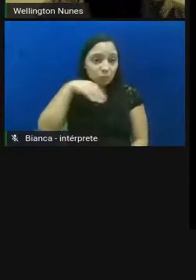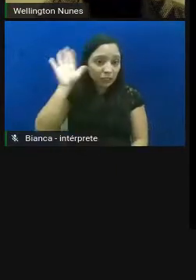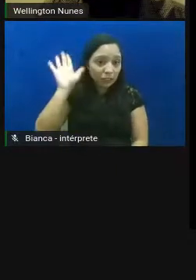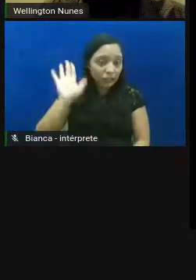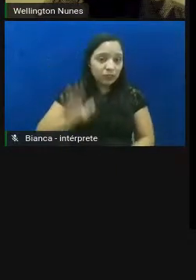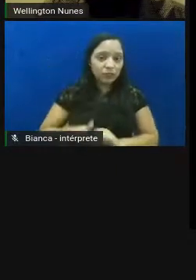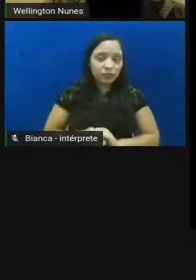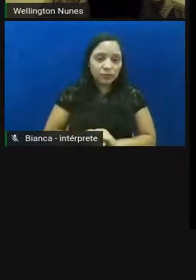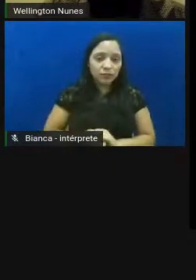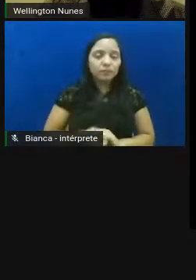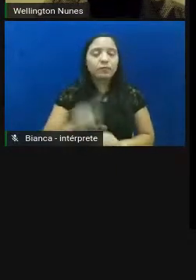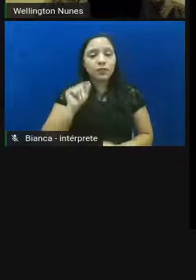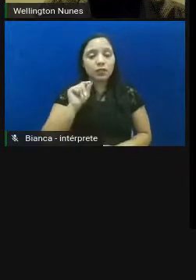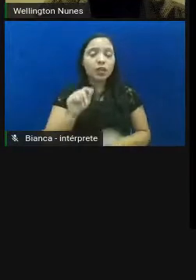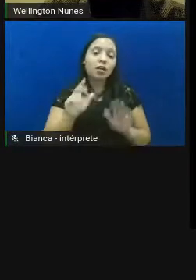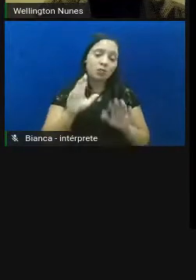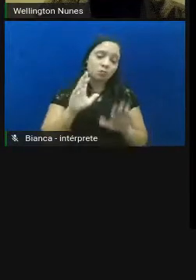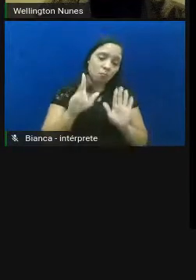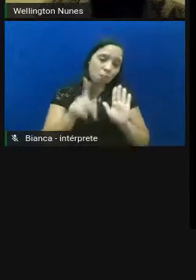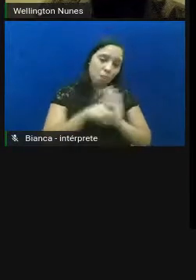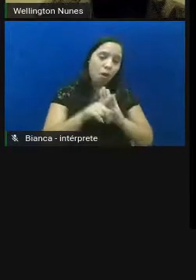da leptospirose.